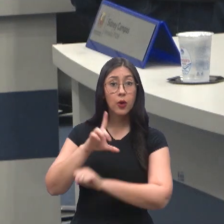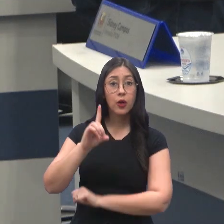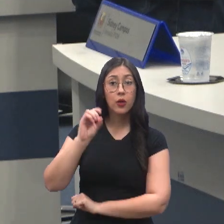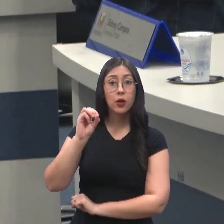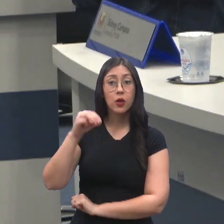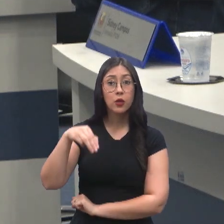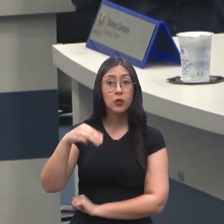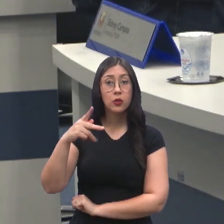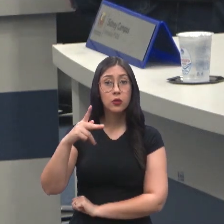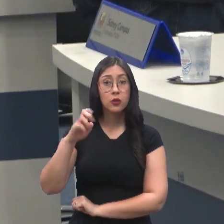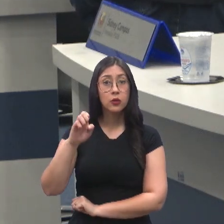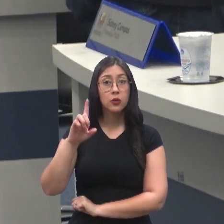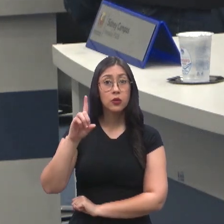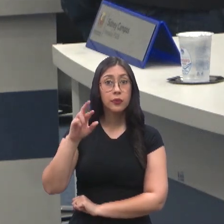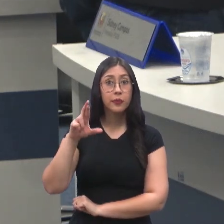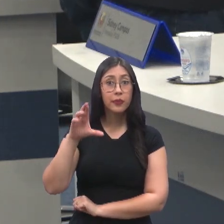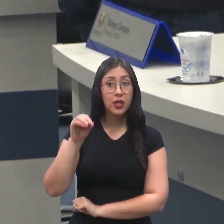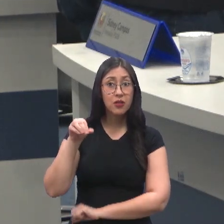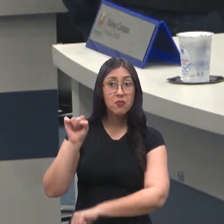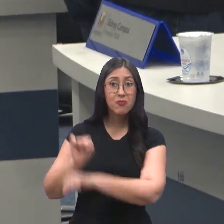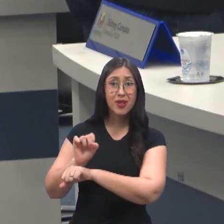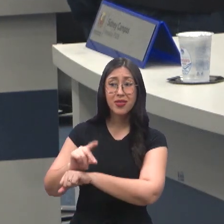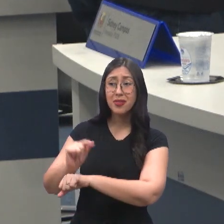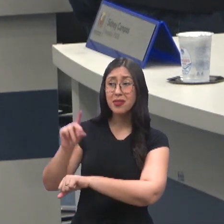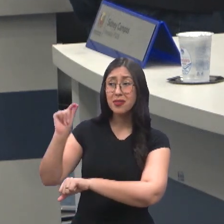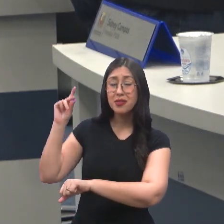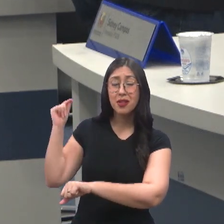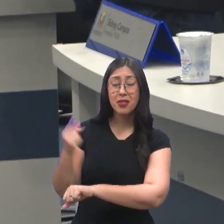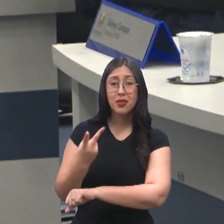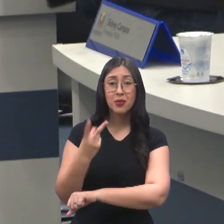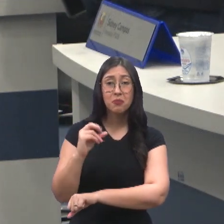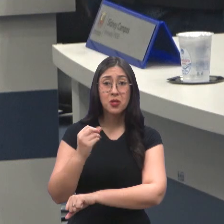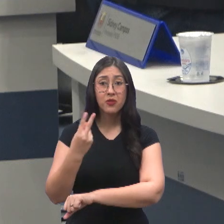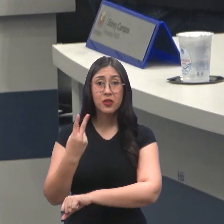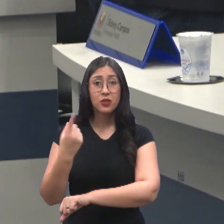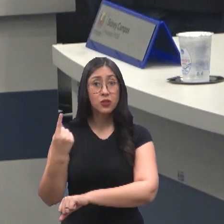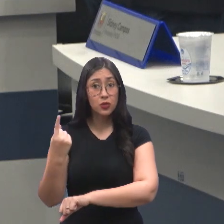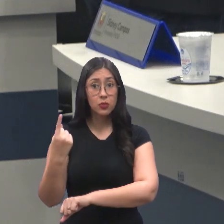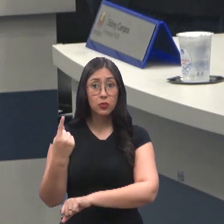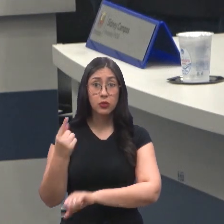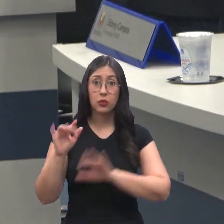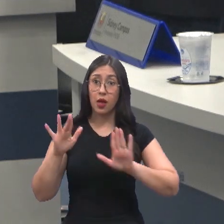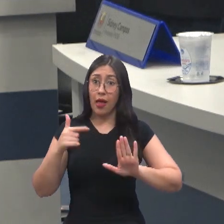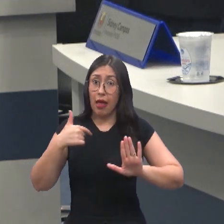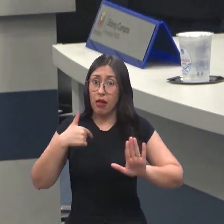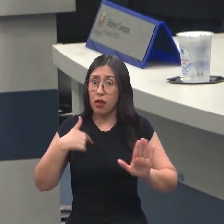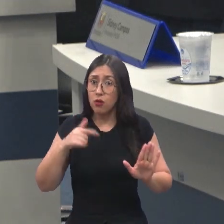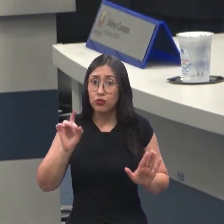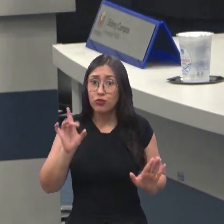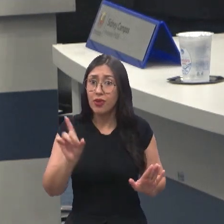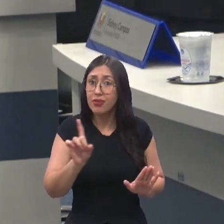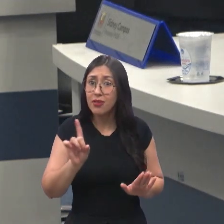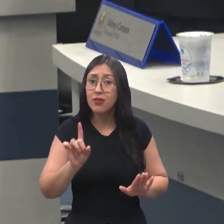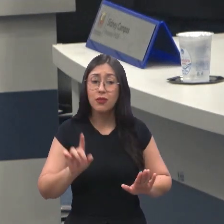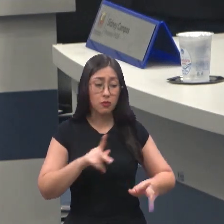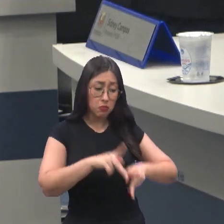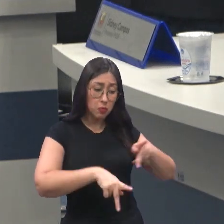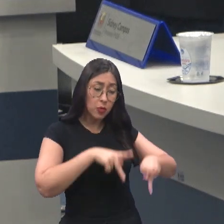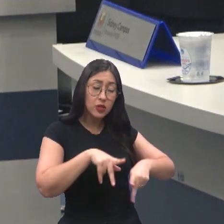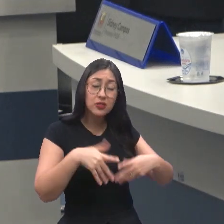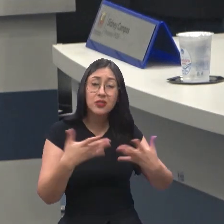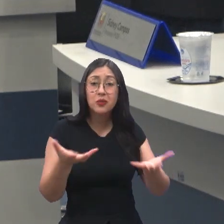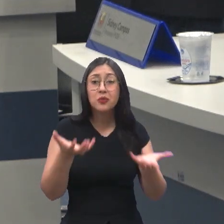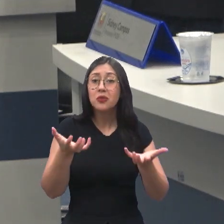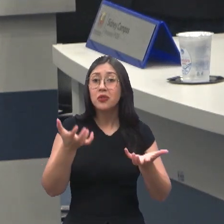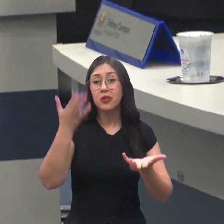desde 2021 está parada. Então, eu só gostaria de saber, só eu gostaria de saber, mas a população, as